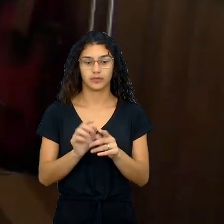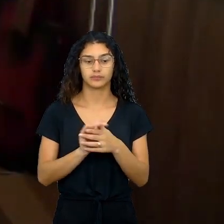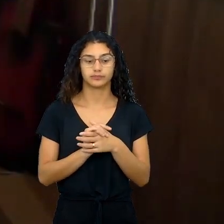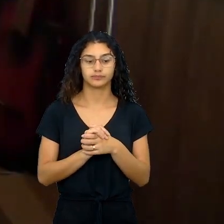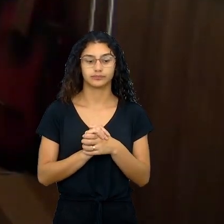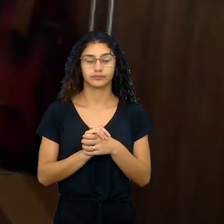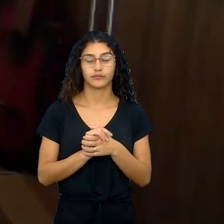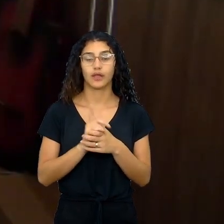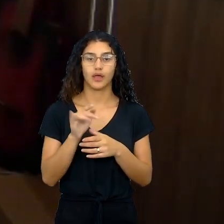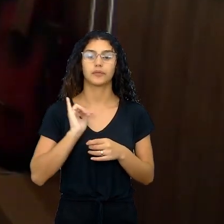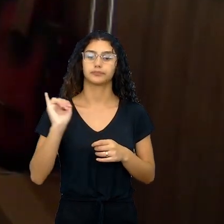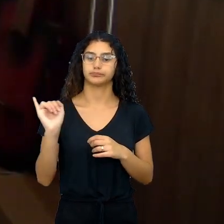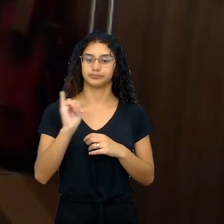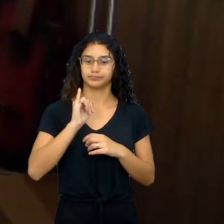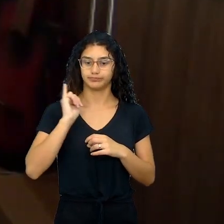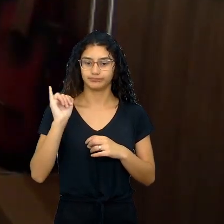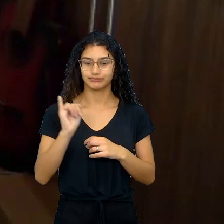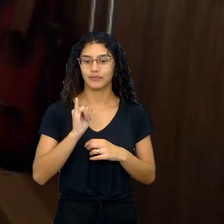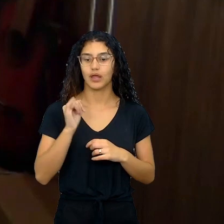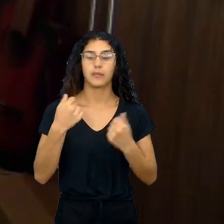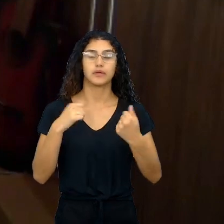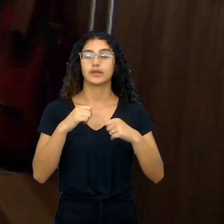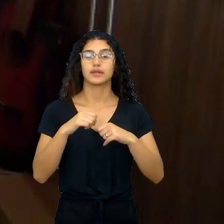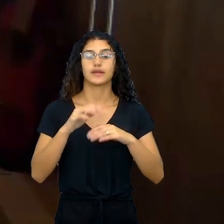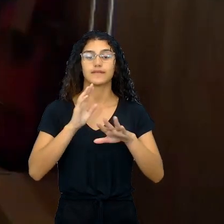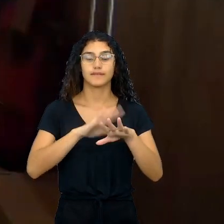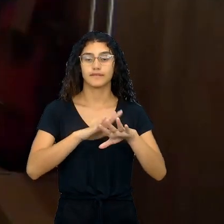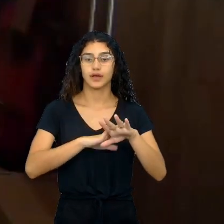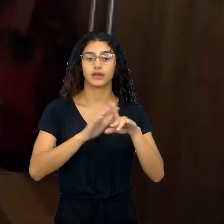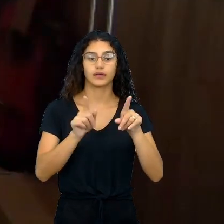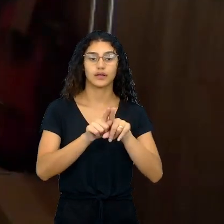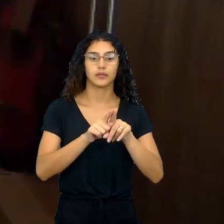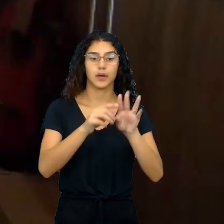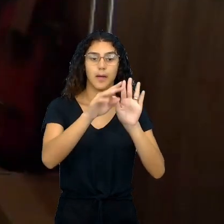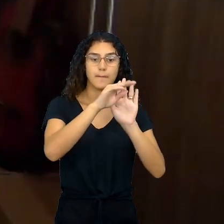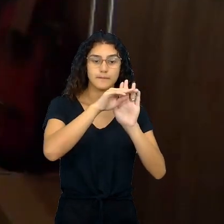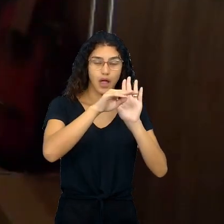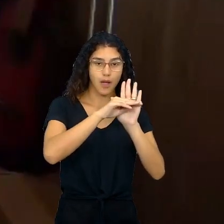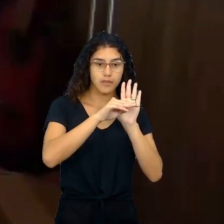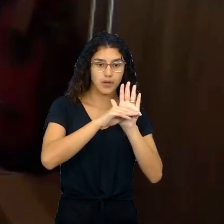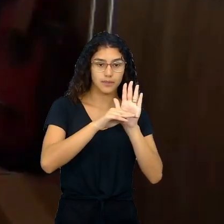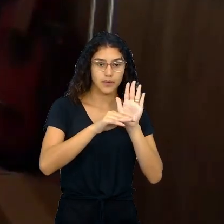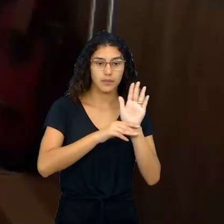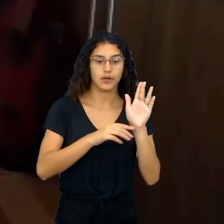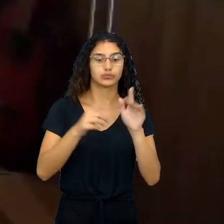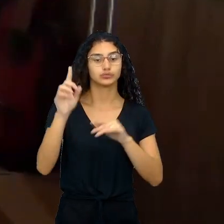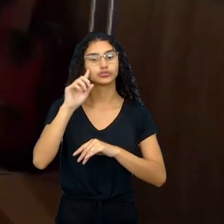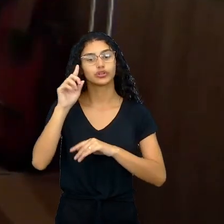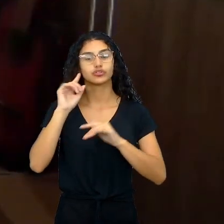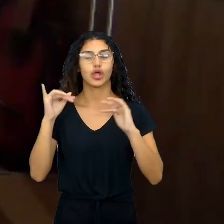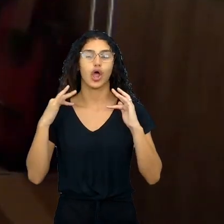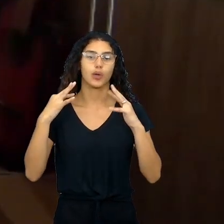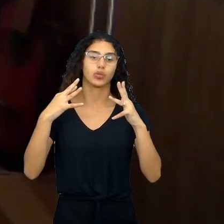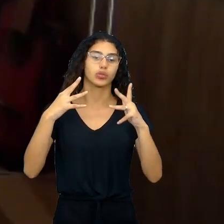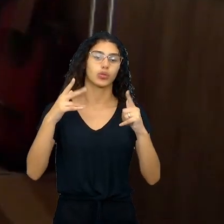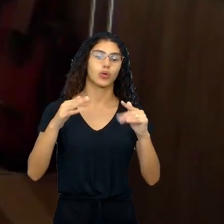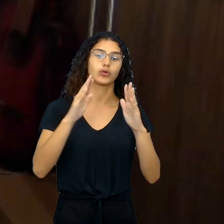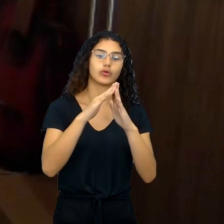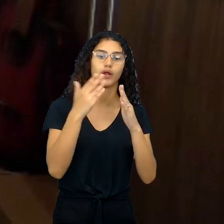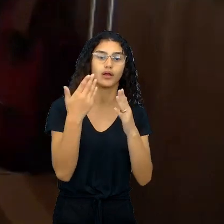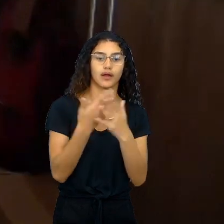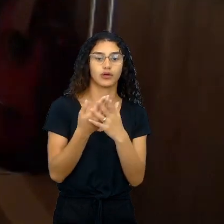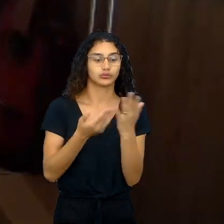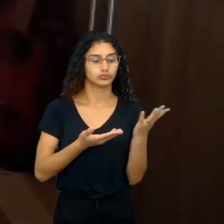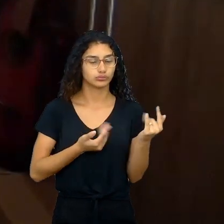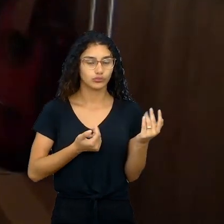consequência. E isso é muito importante e deve ser construído paulatinamente, gradualmente, ao longo de toda a escolaridade